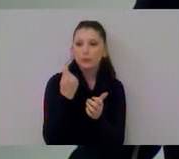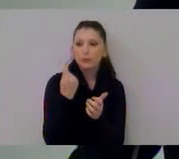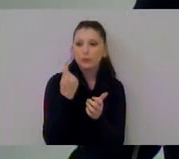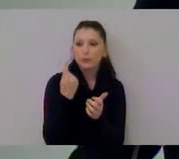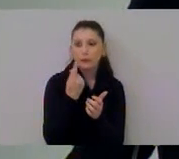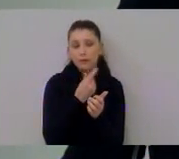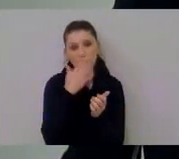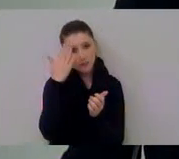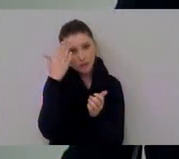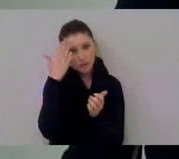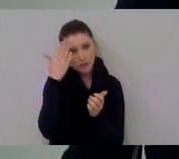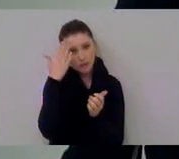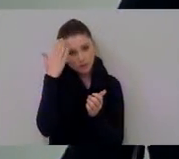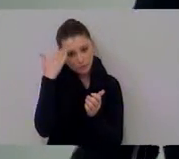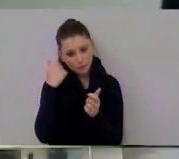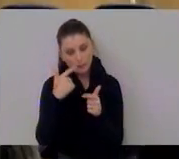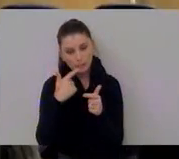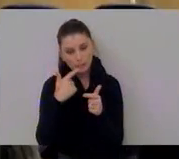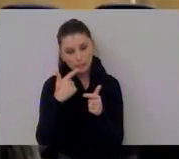acontecido. Obrigado.